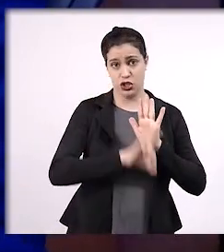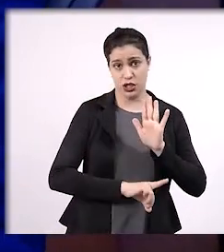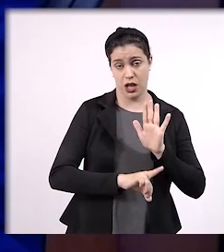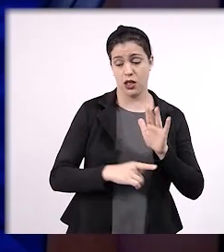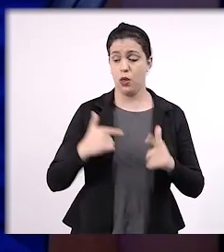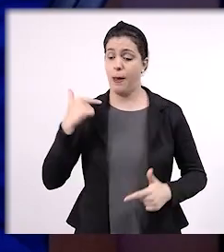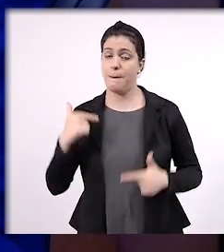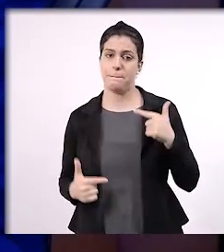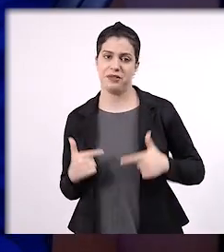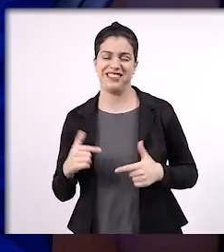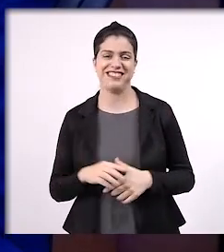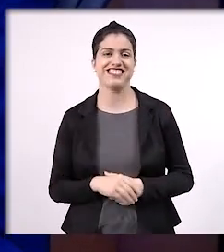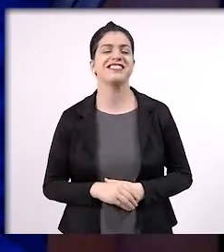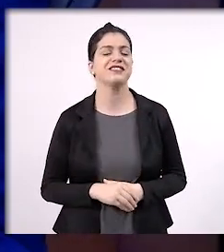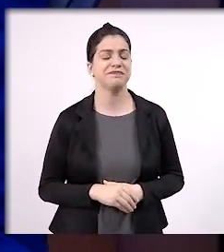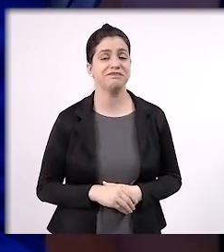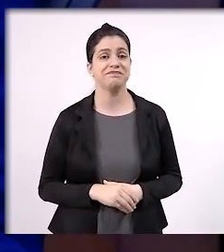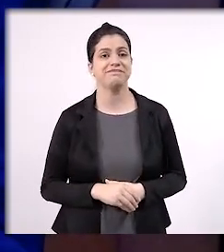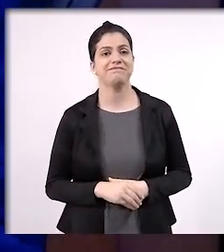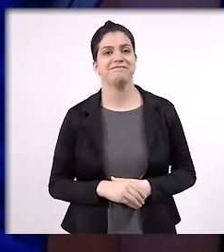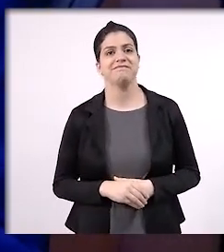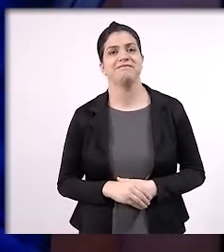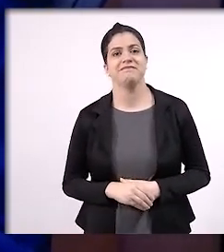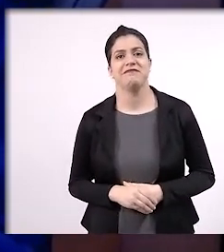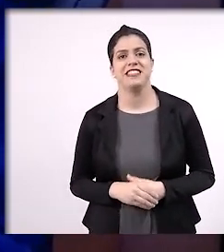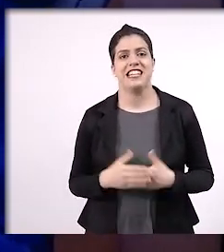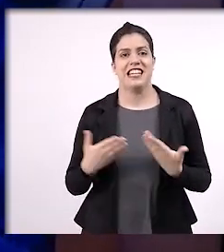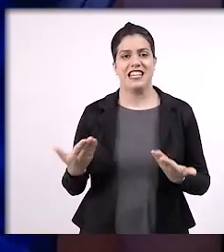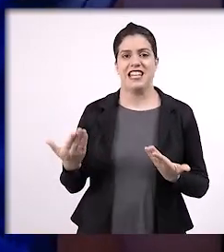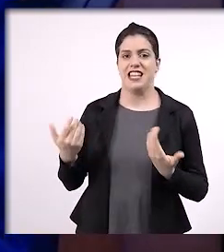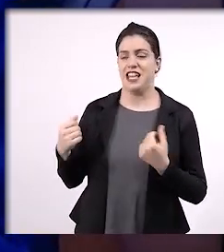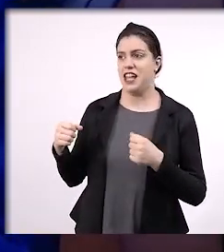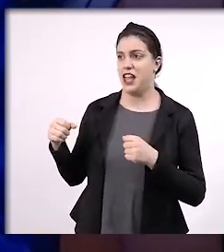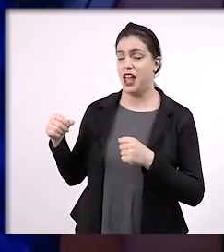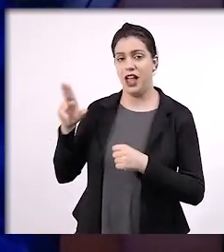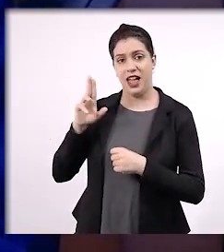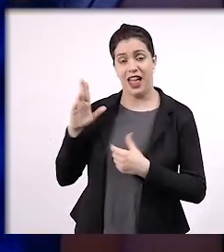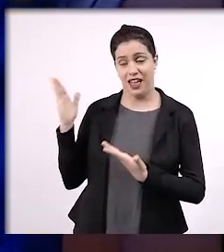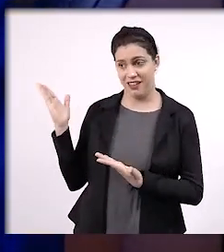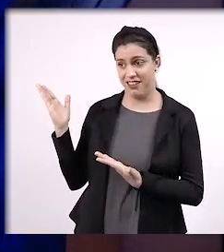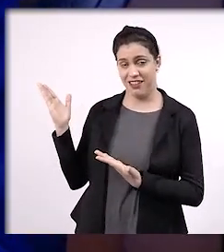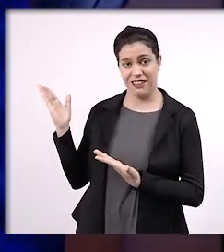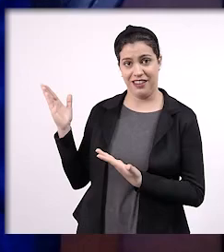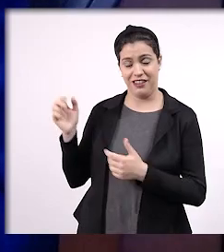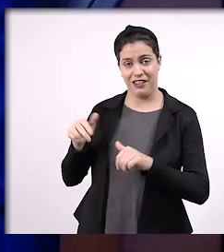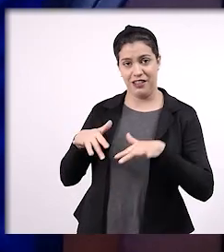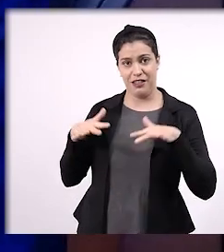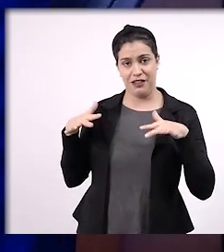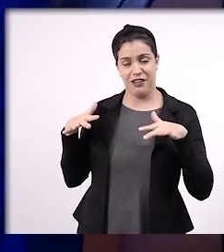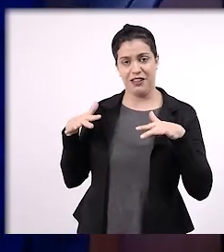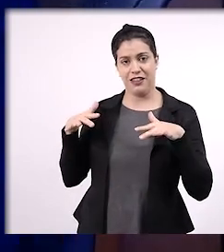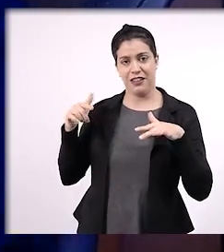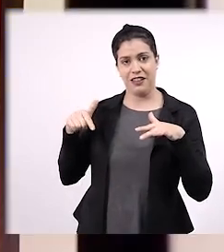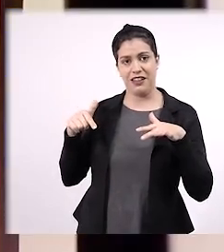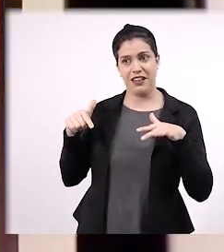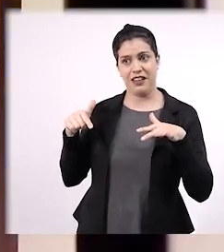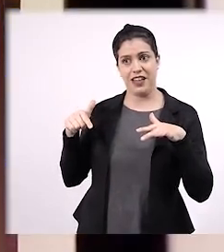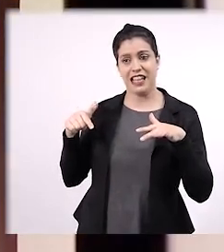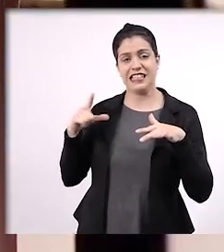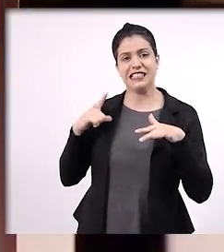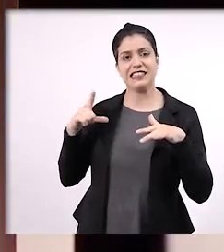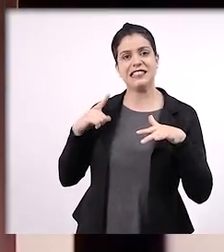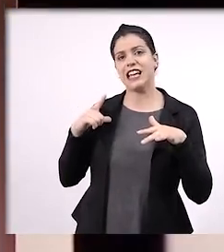e a política. A gente está voltando para o nosso cenário original aqui no saguão do Palácio Guaicurus, só que dessa vez com